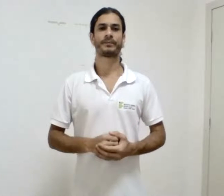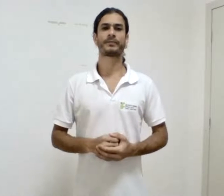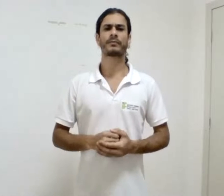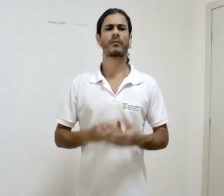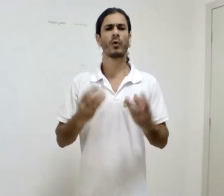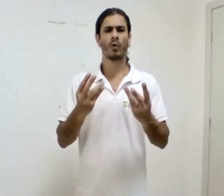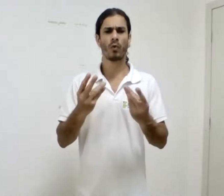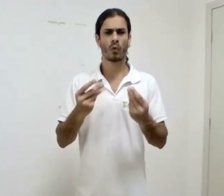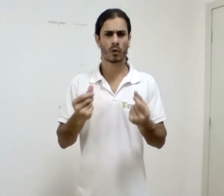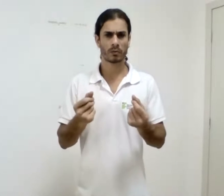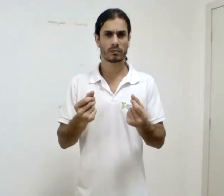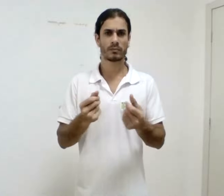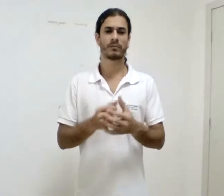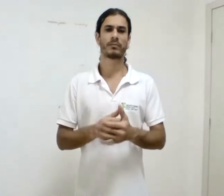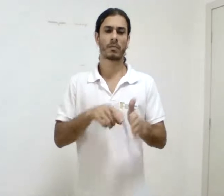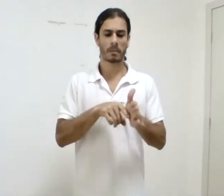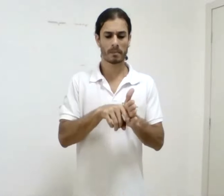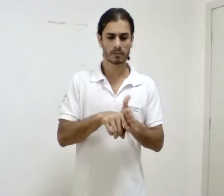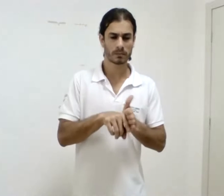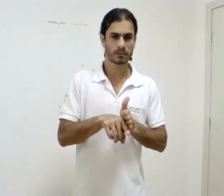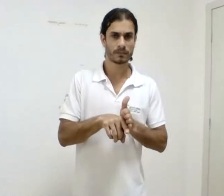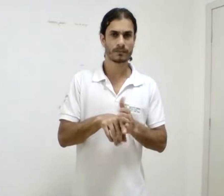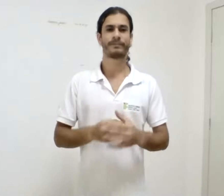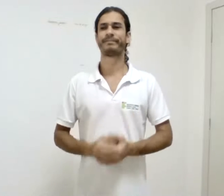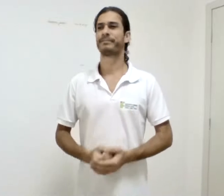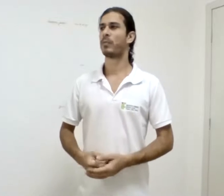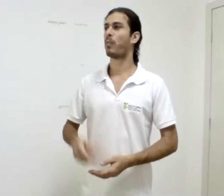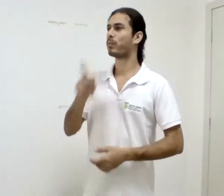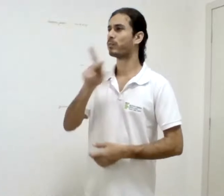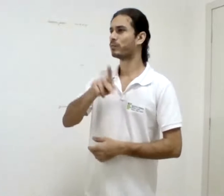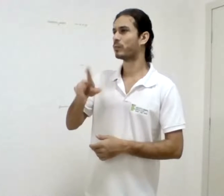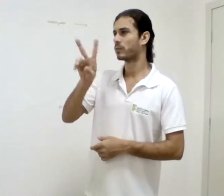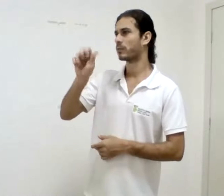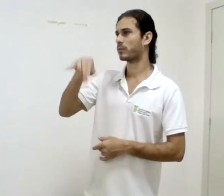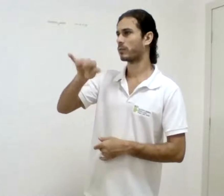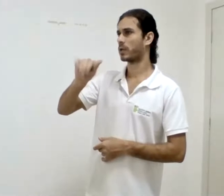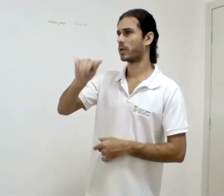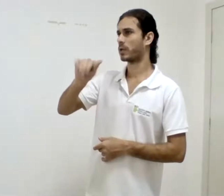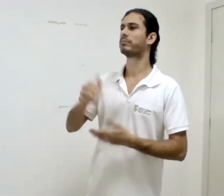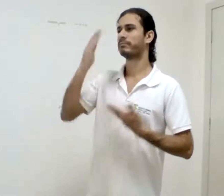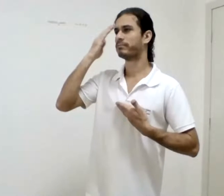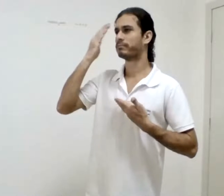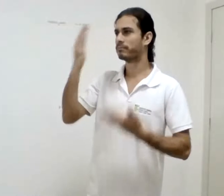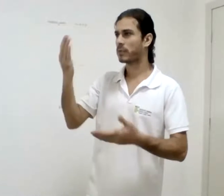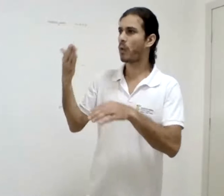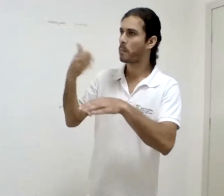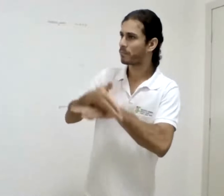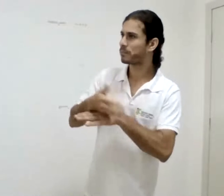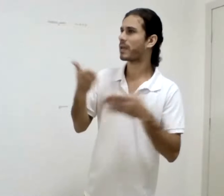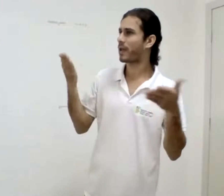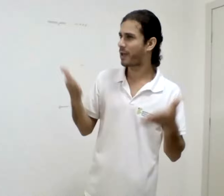desde já a agradece a sua participação aqui no evento. Ficamos muito felizes com a sua presença aqui, para